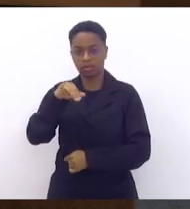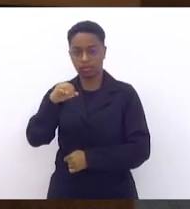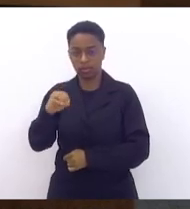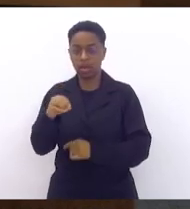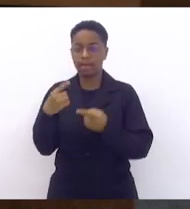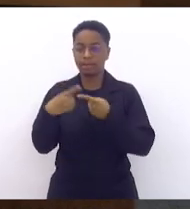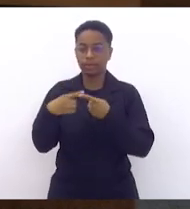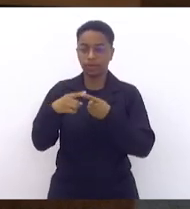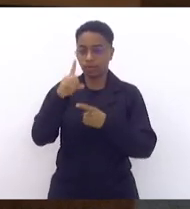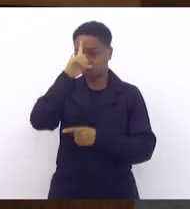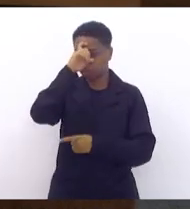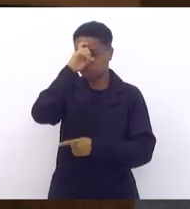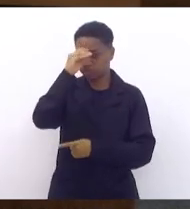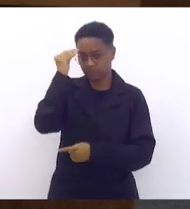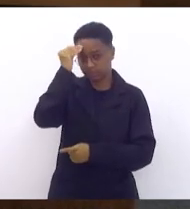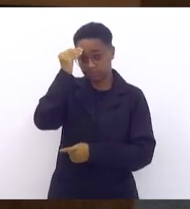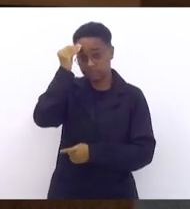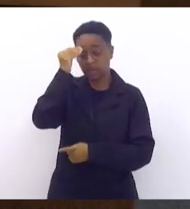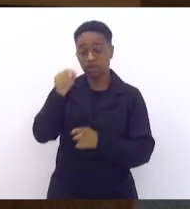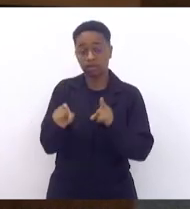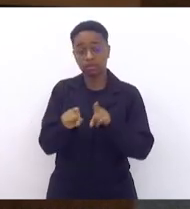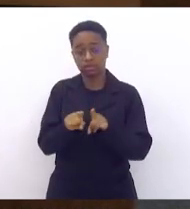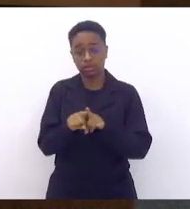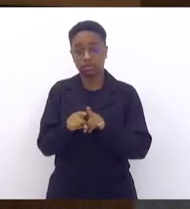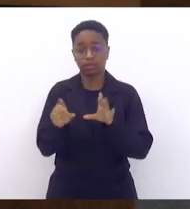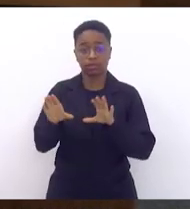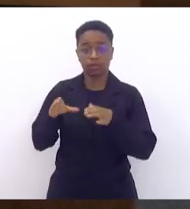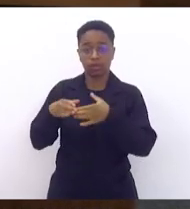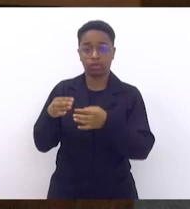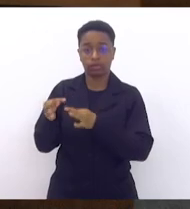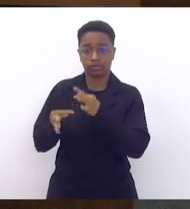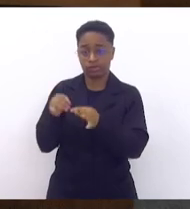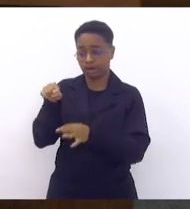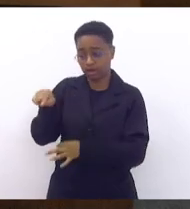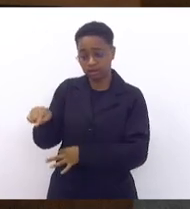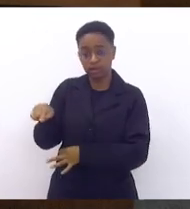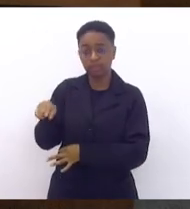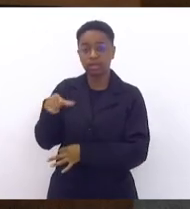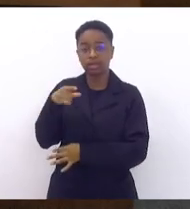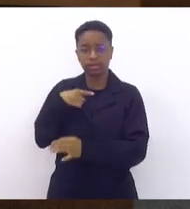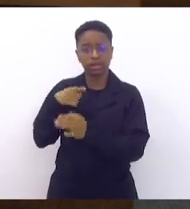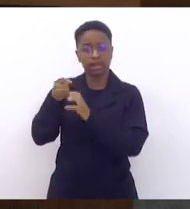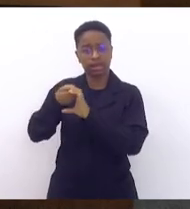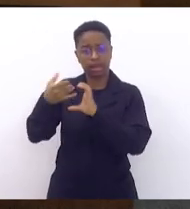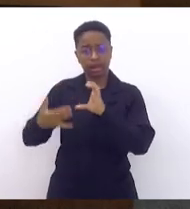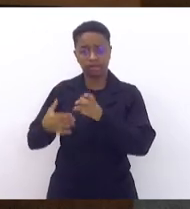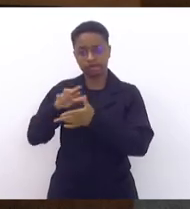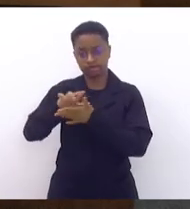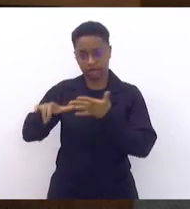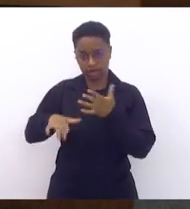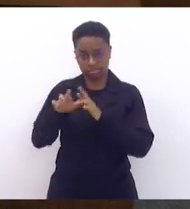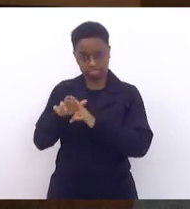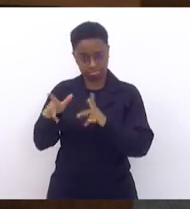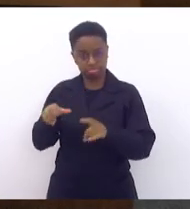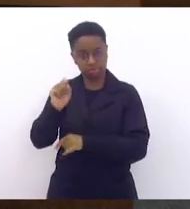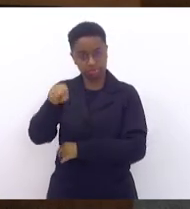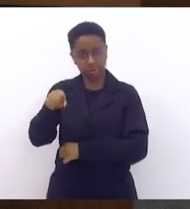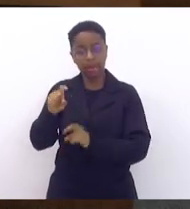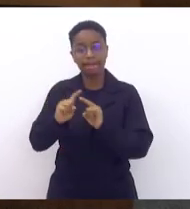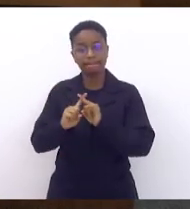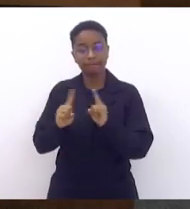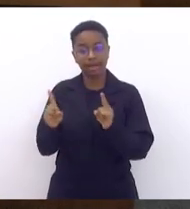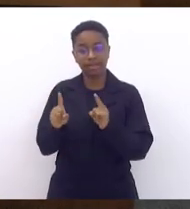psiquiátrico e a comunidade terapêutica tenham muitas características diferentes. Mas